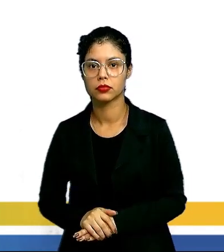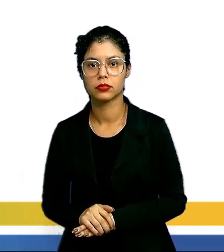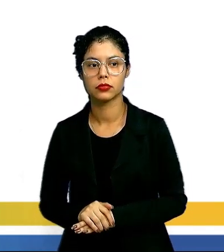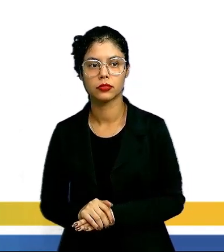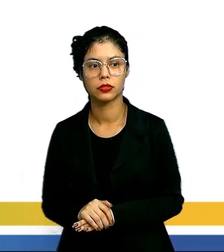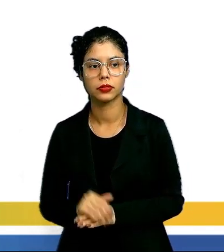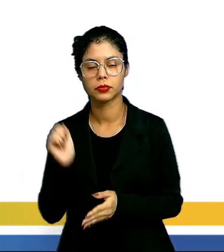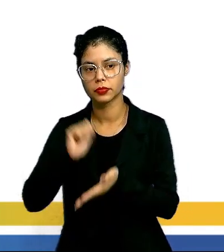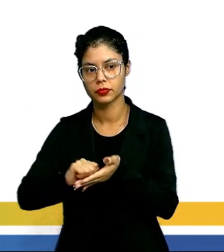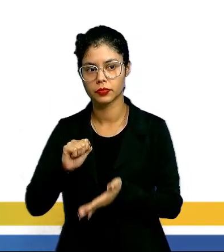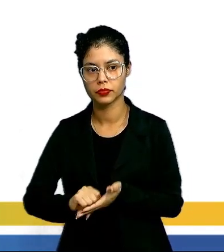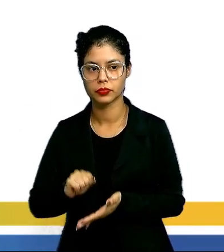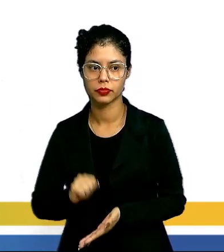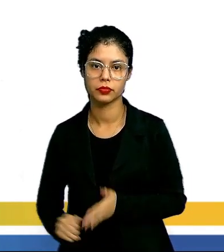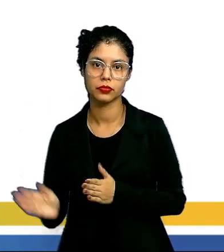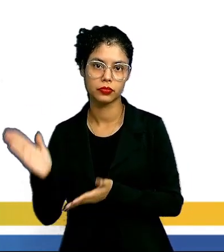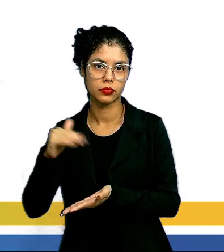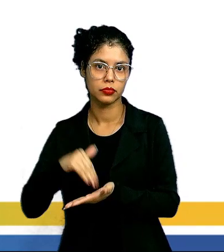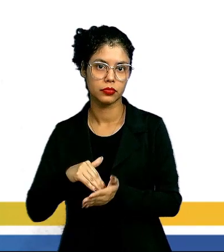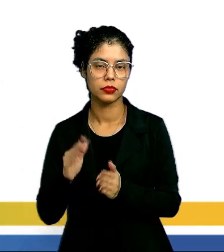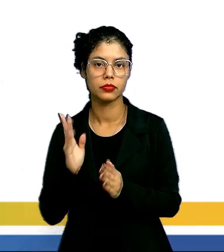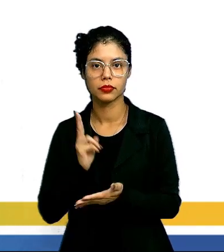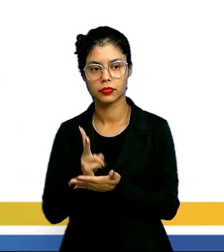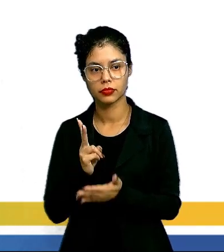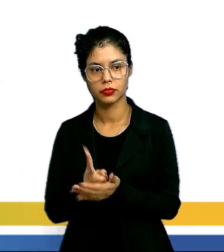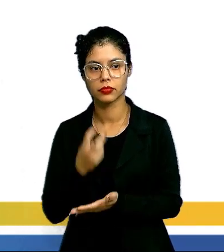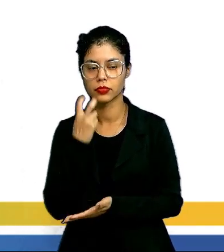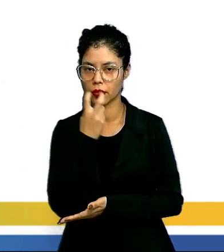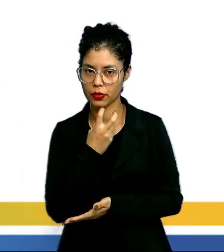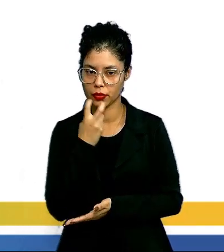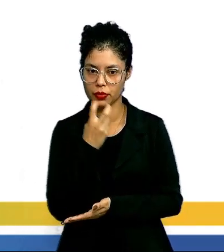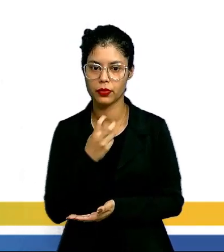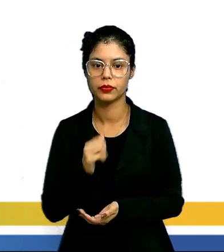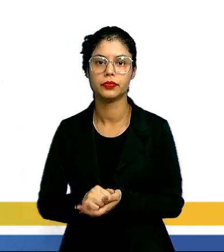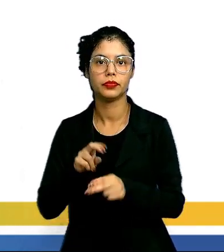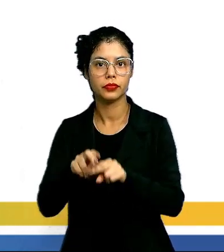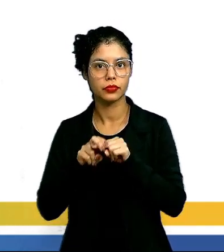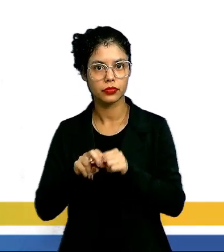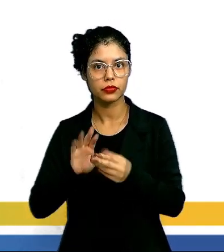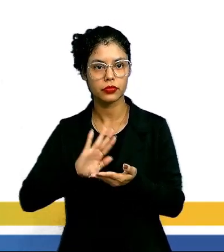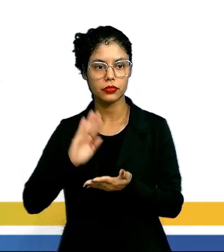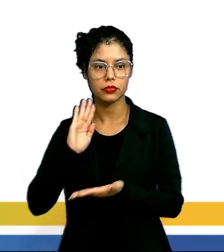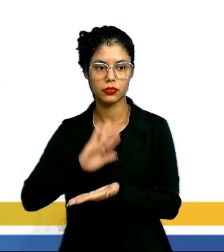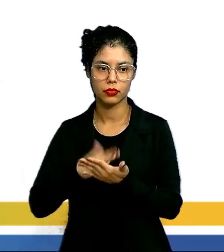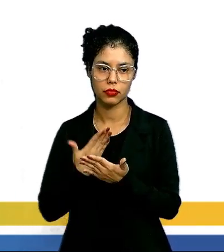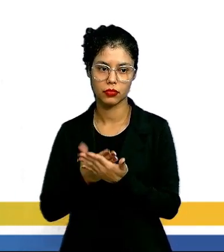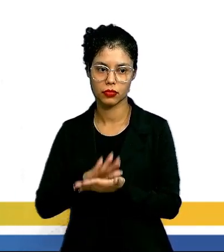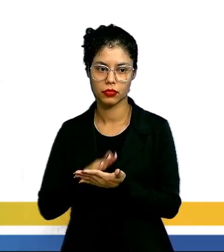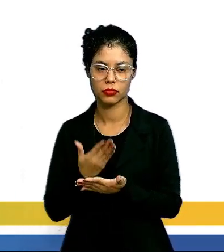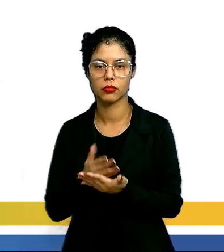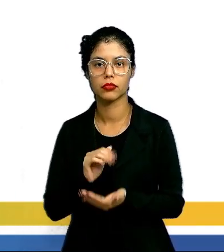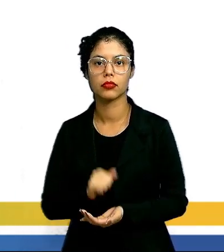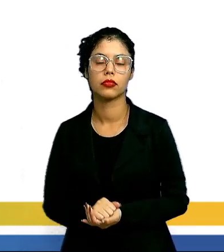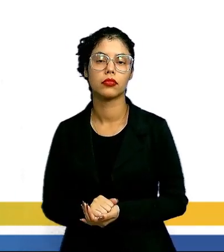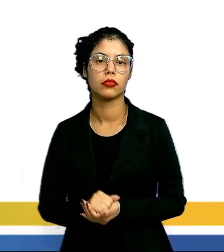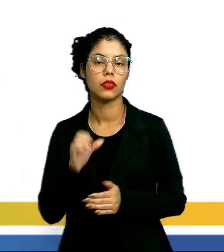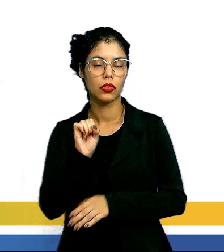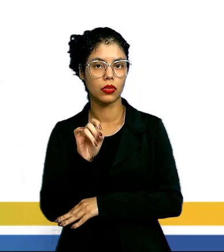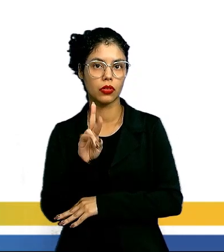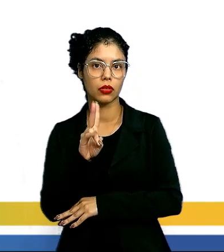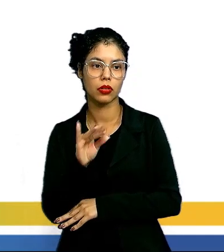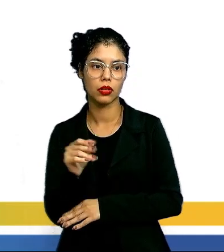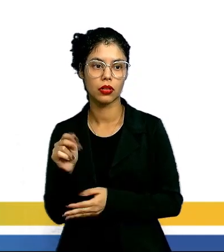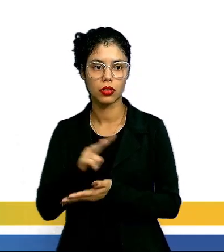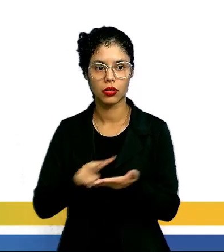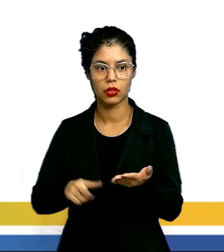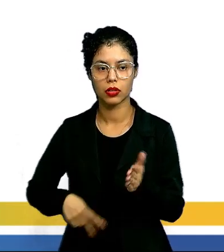auditivo, escrito ou até mesmo oral. Por isso, a interpretação é algo subjetivo e que pode variar de